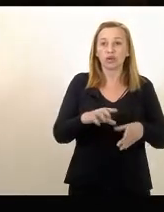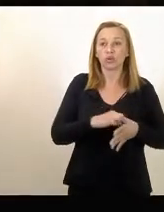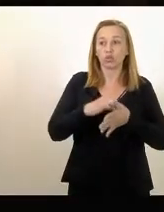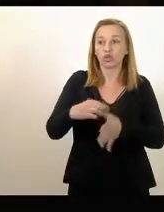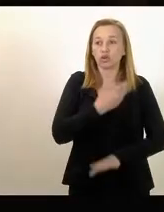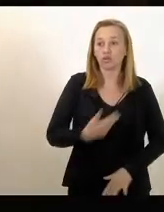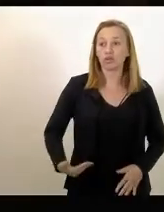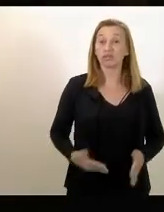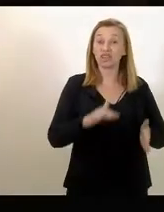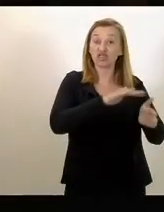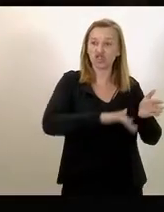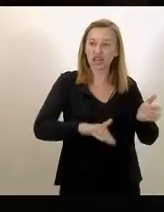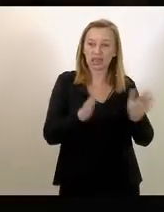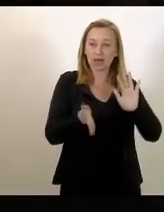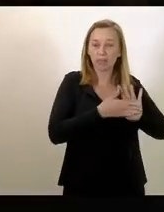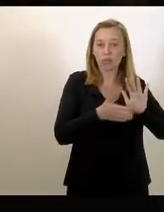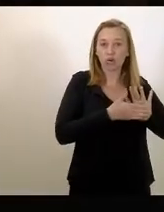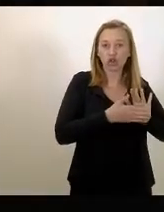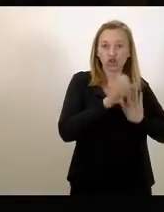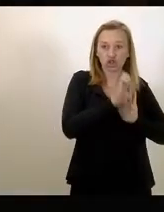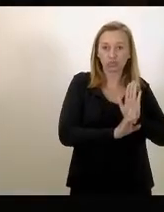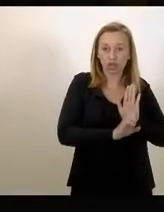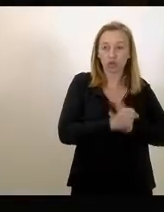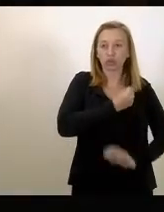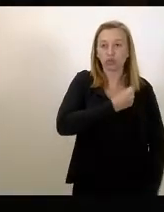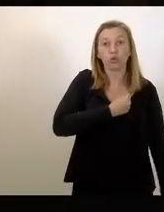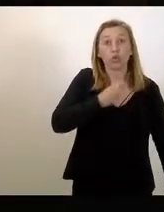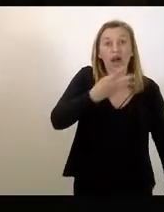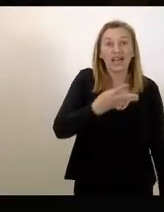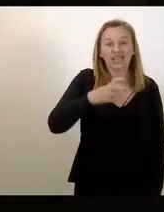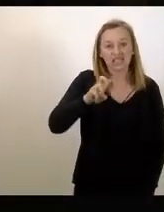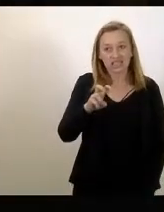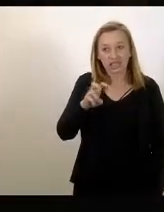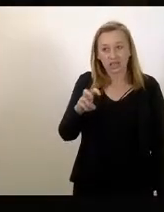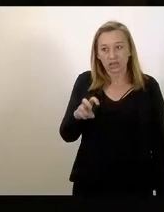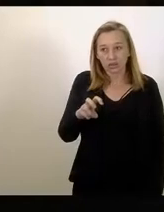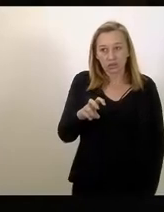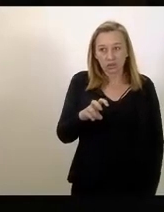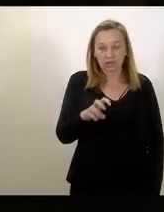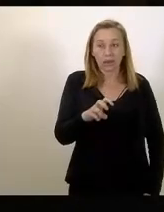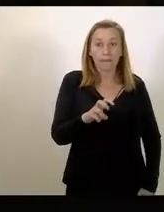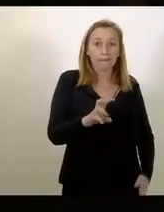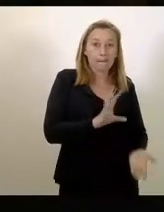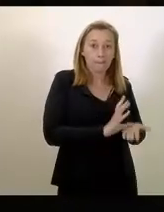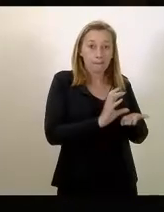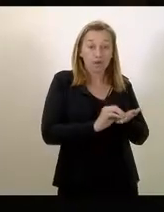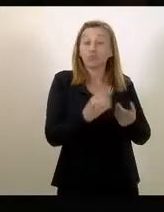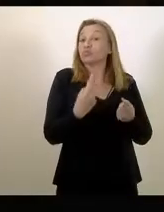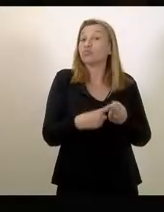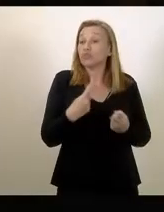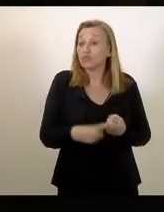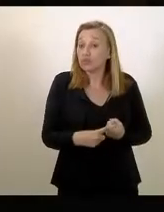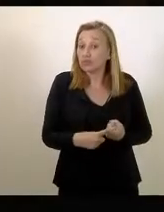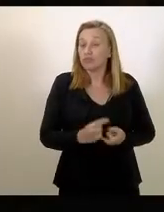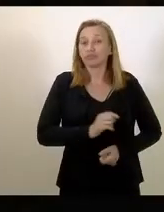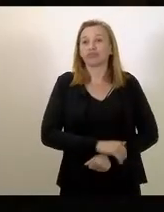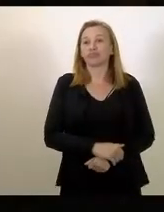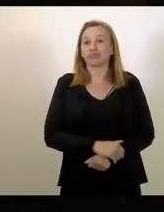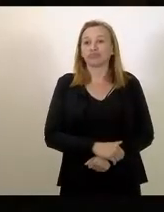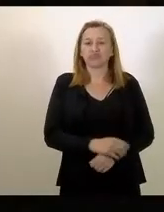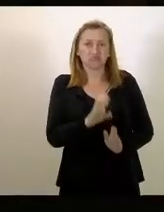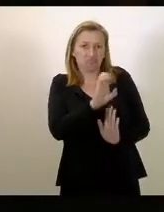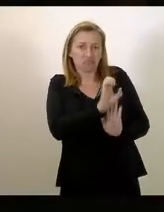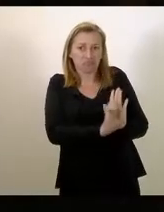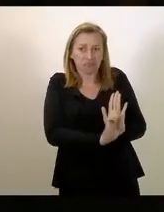proposta de emenda constitucional número 45 da pauta porque além de ser uma